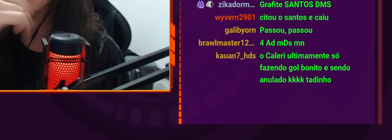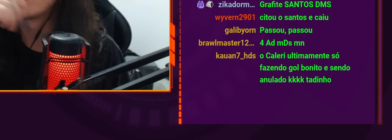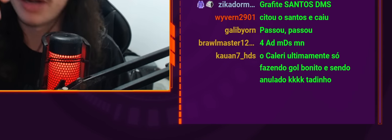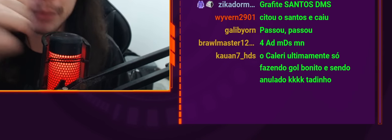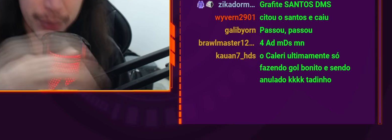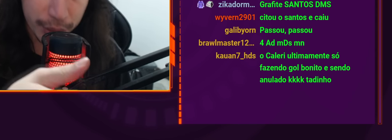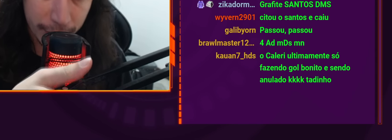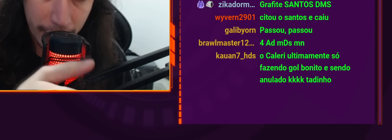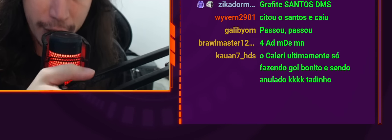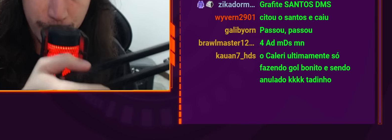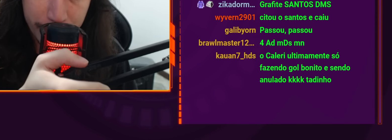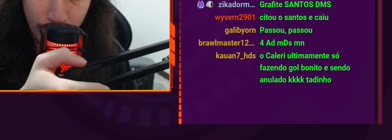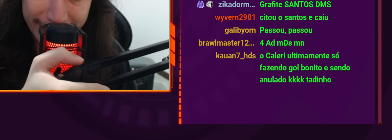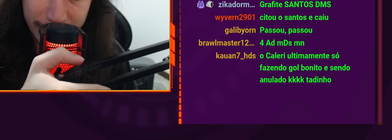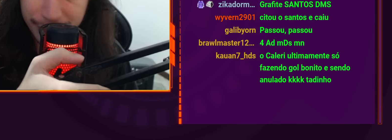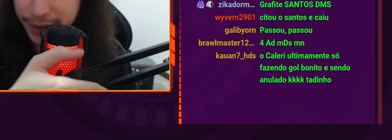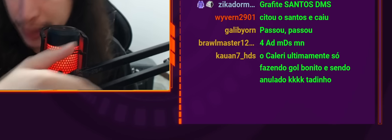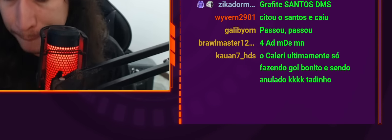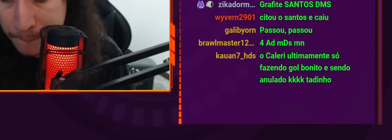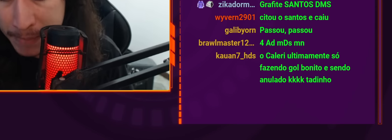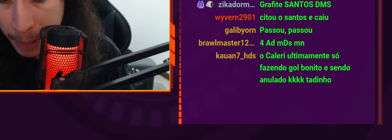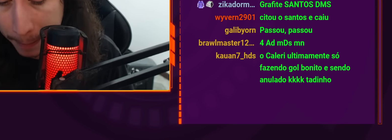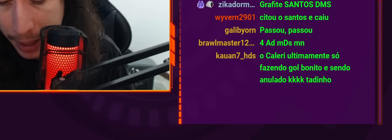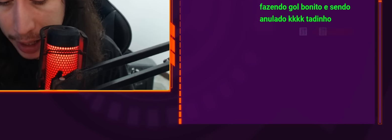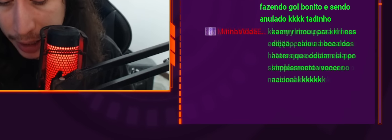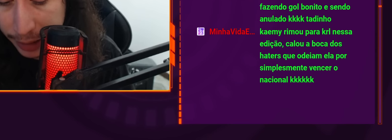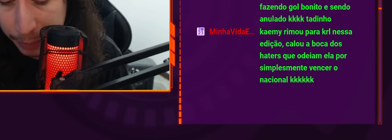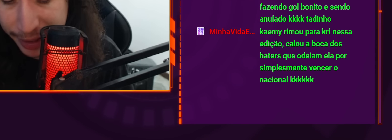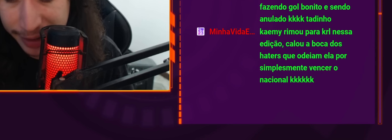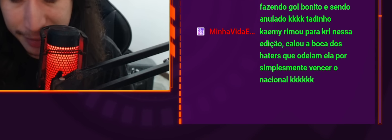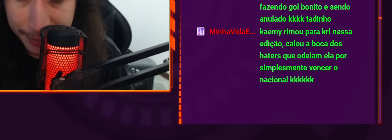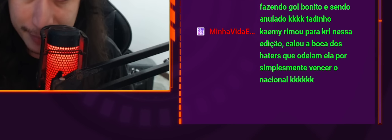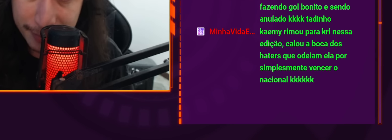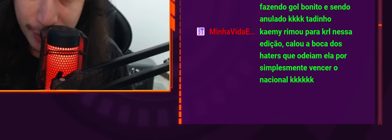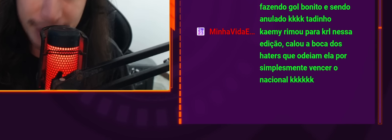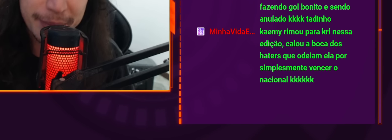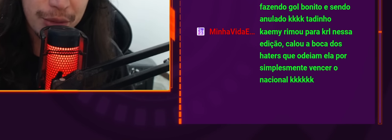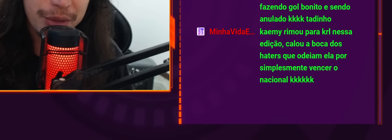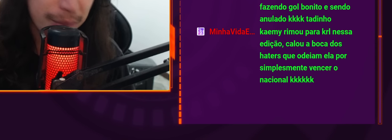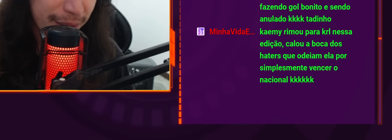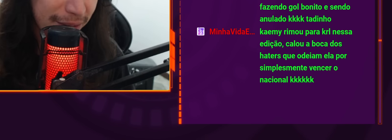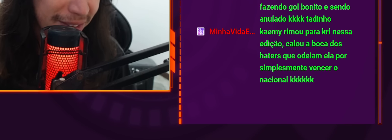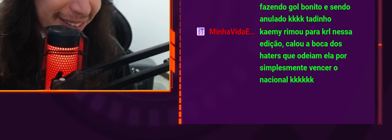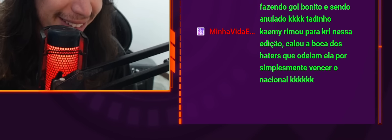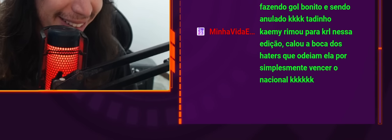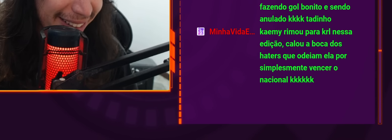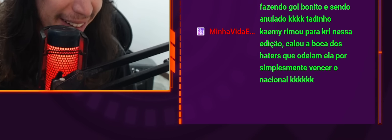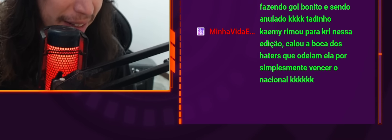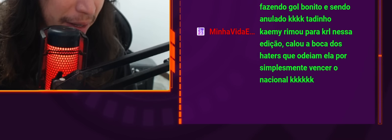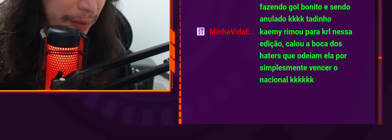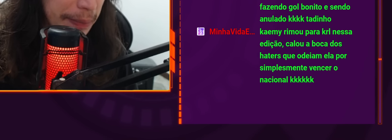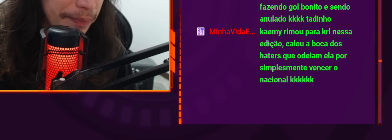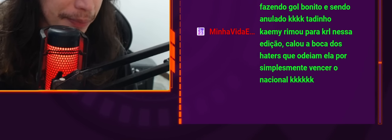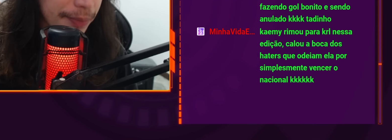assim que eu vou lembrar por muito, tipo, pelo resto da vida. Mas, até porque, né, minha memória não me ajuda muito.